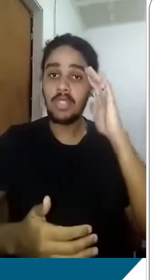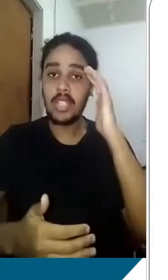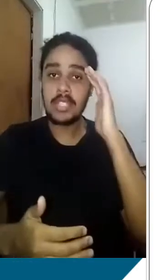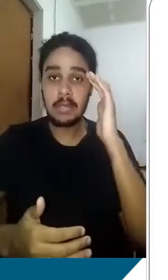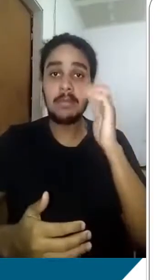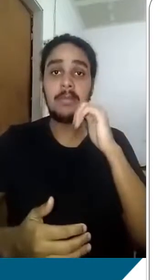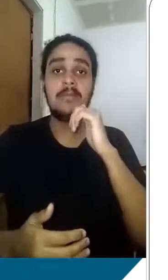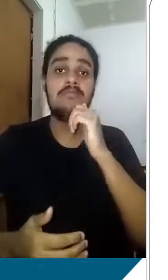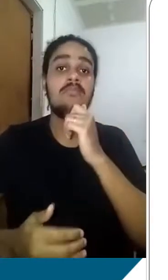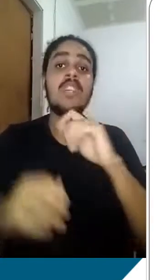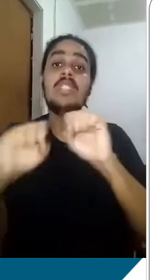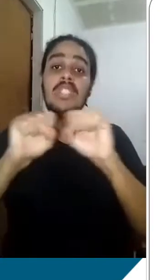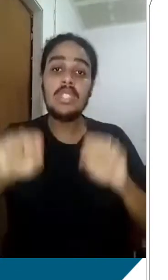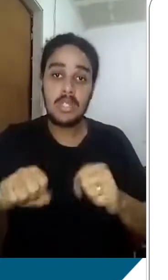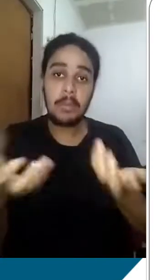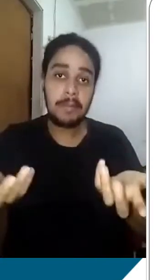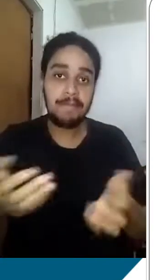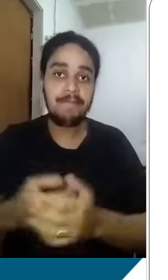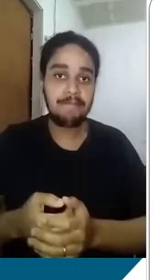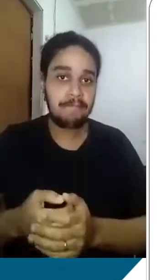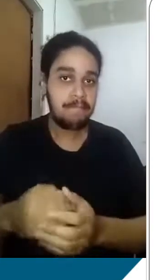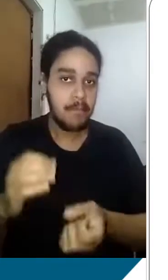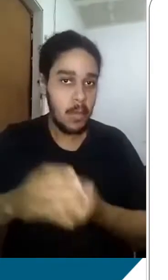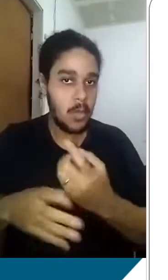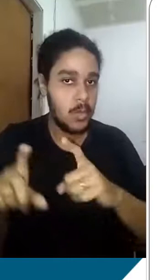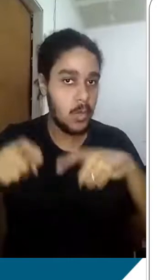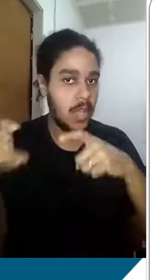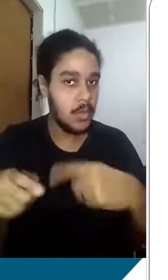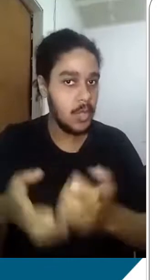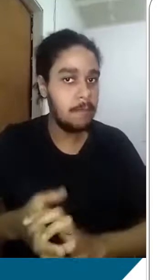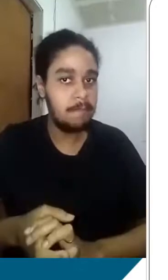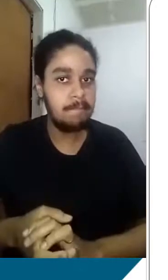entender esses sistemas de produção agrícola.